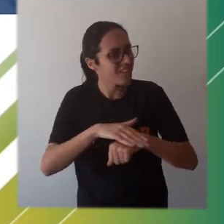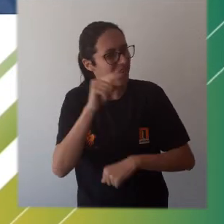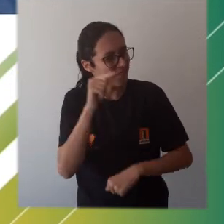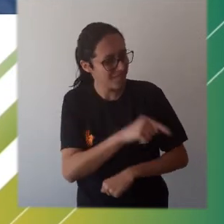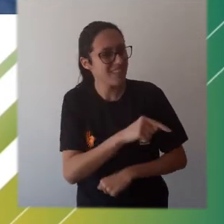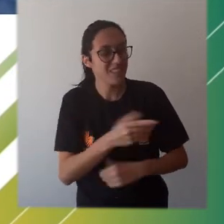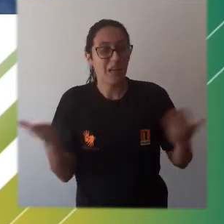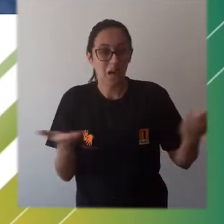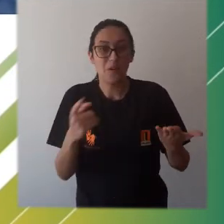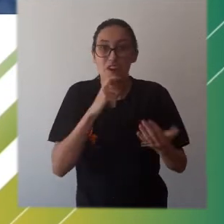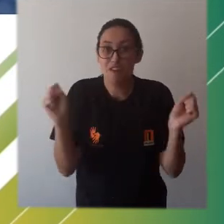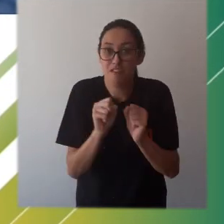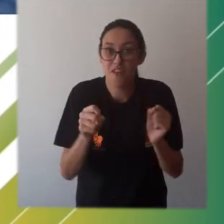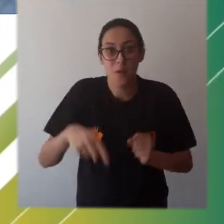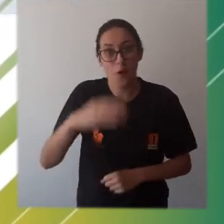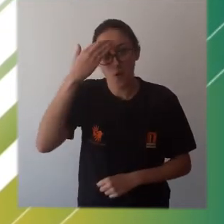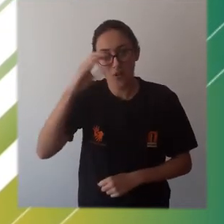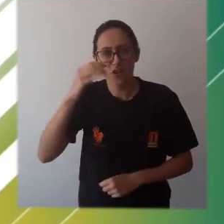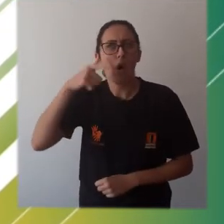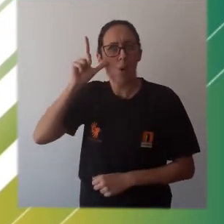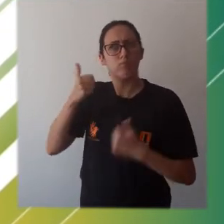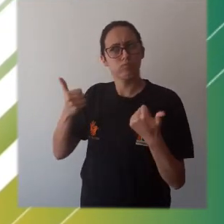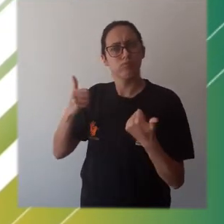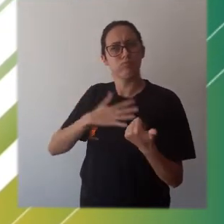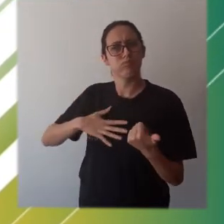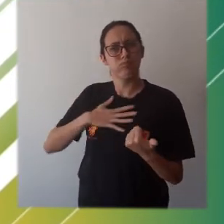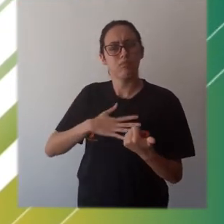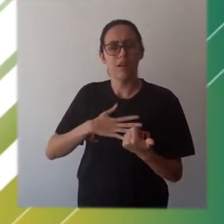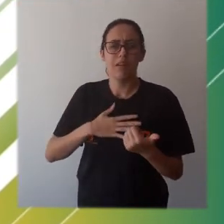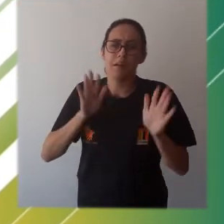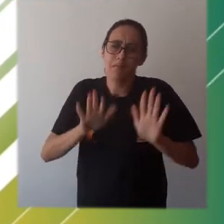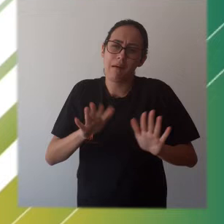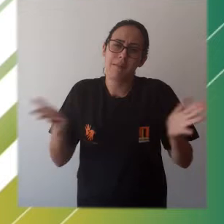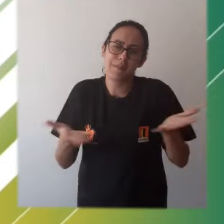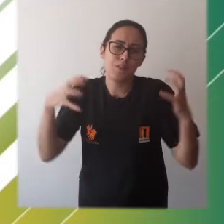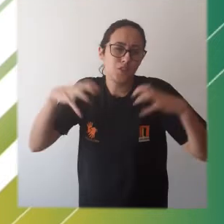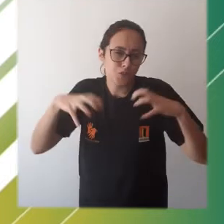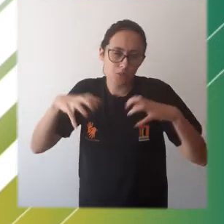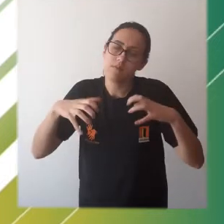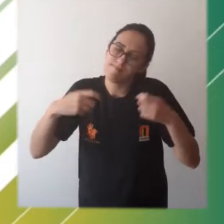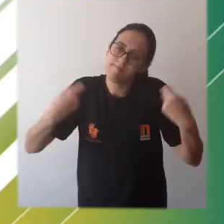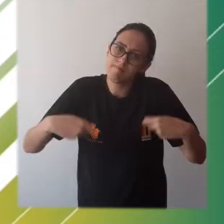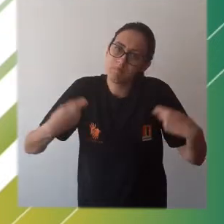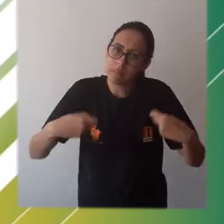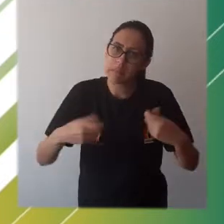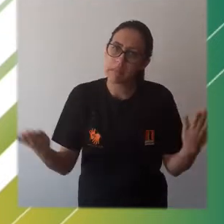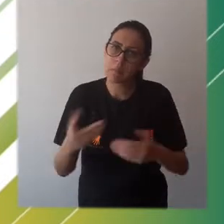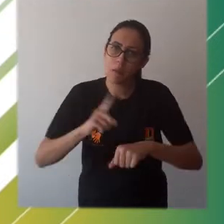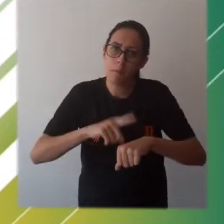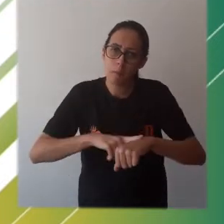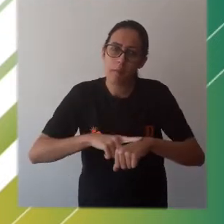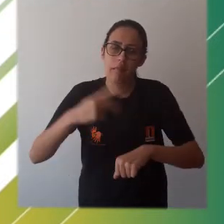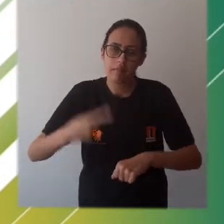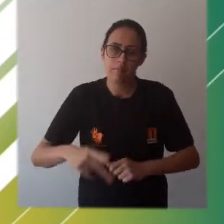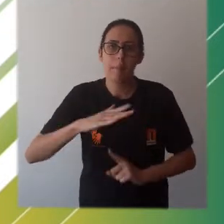falando com você. Esse frio que chegou hoje em Curitiba, né? Ontem estava até mais agradável, mas junto com essa chuva que é tão necessária nesse